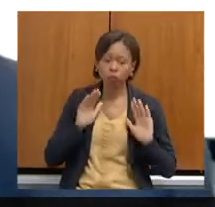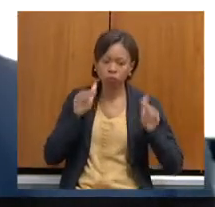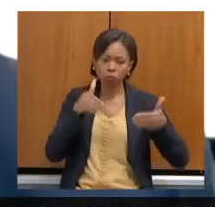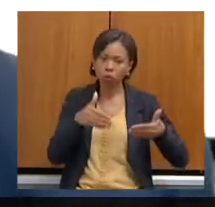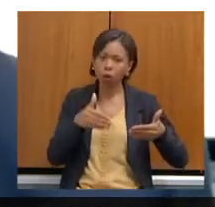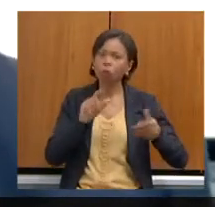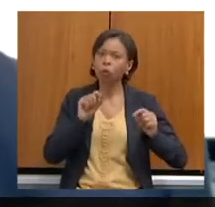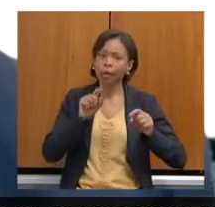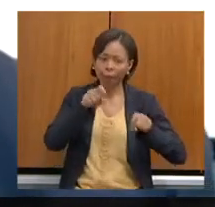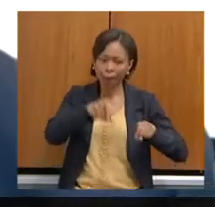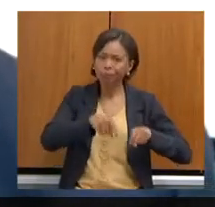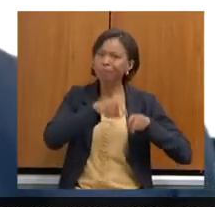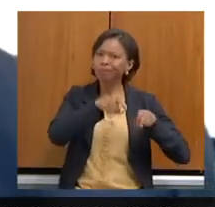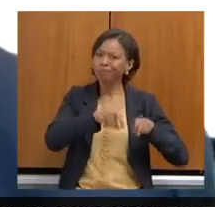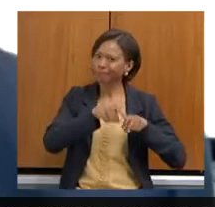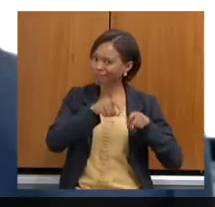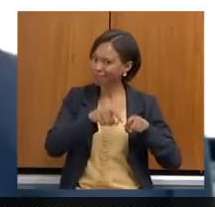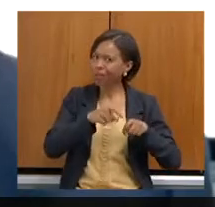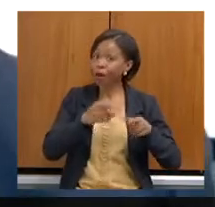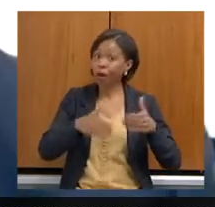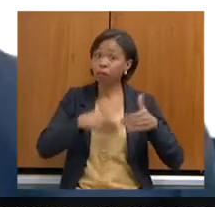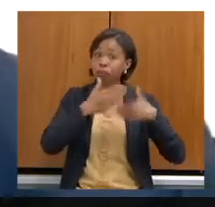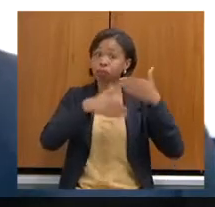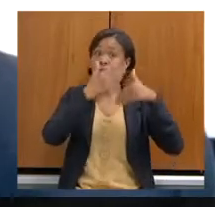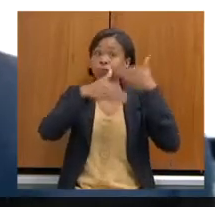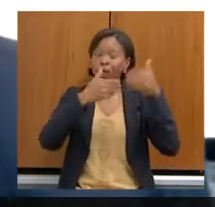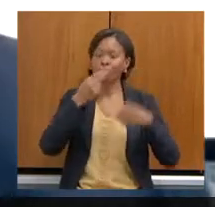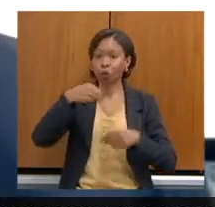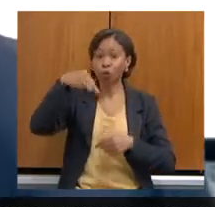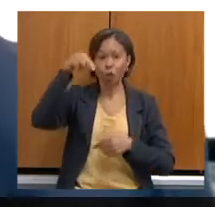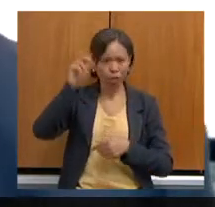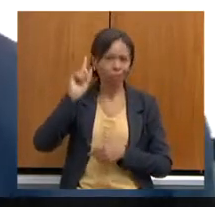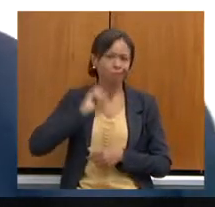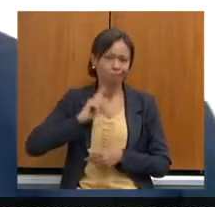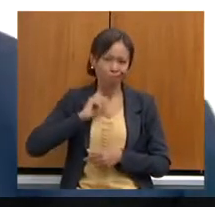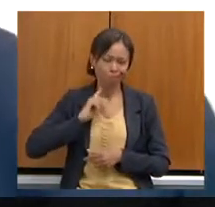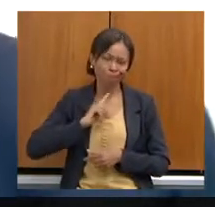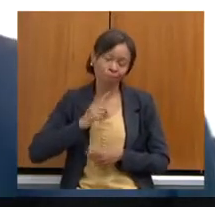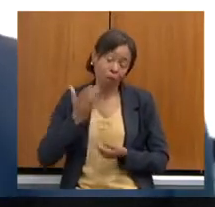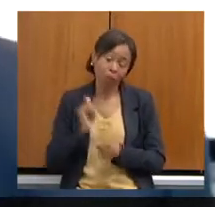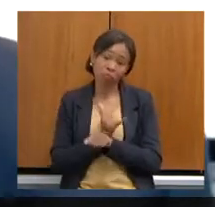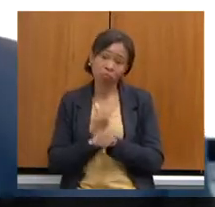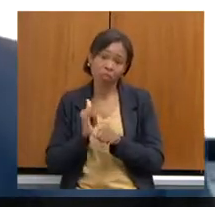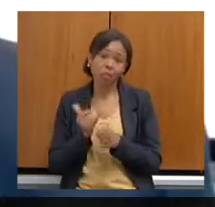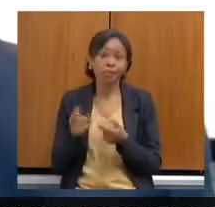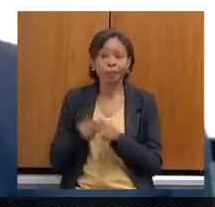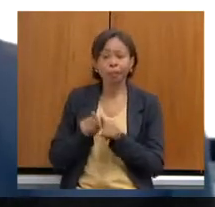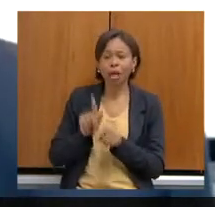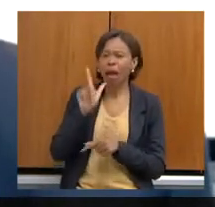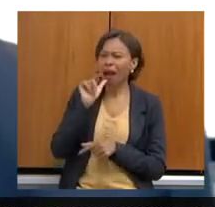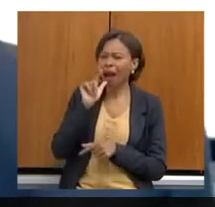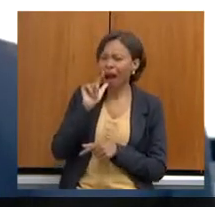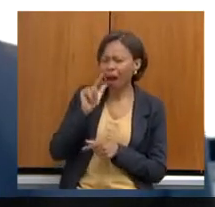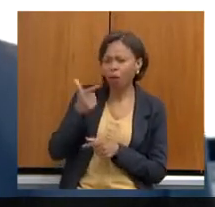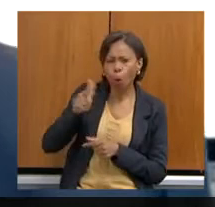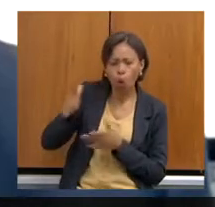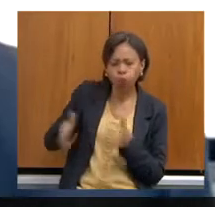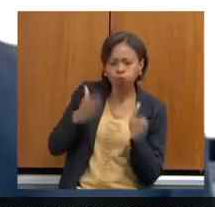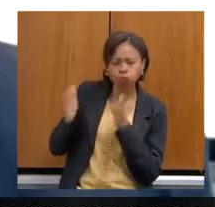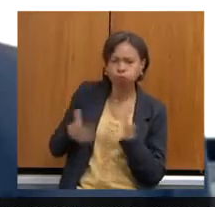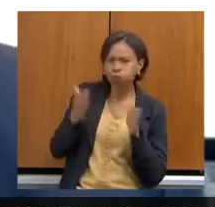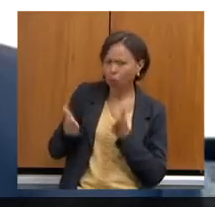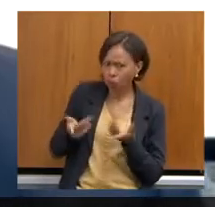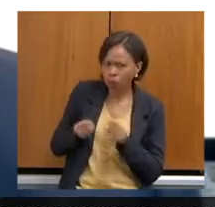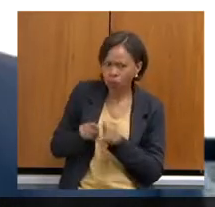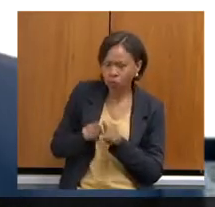apicultura apicultura entre sido muito norte de Minas alternativa inclusive também escassez da água para outros tipos de produção